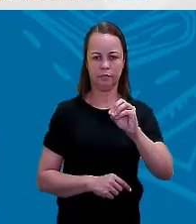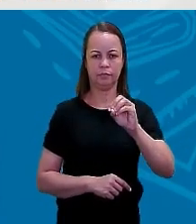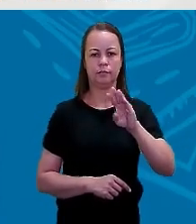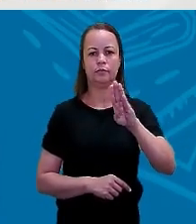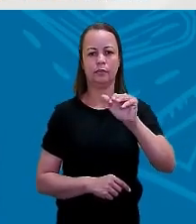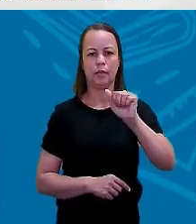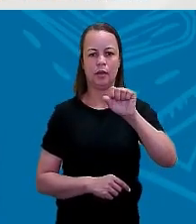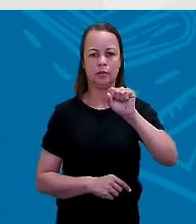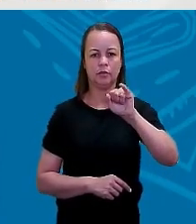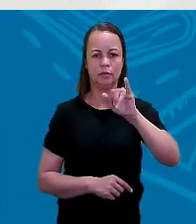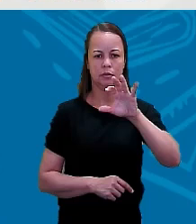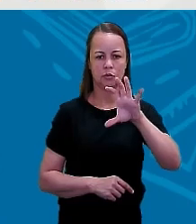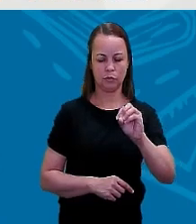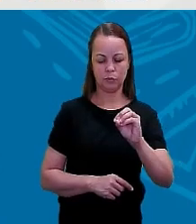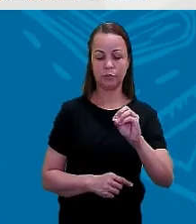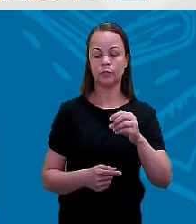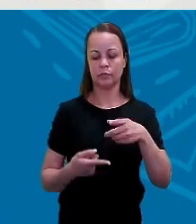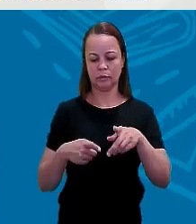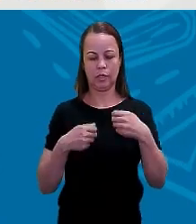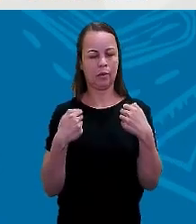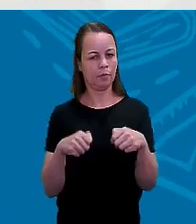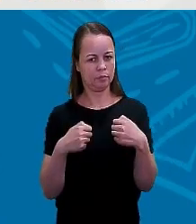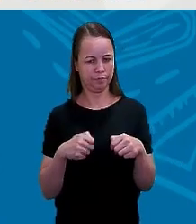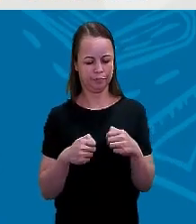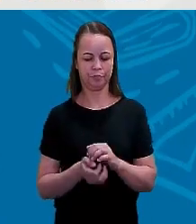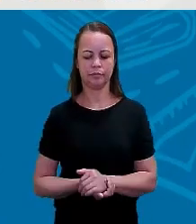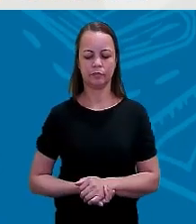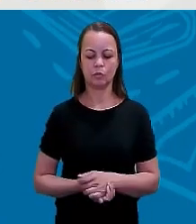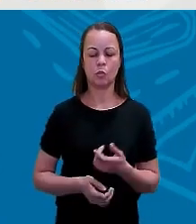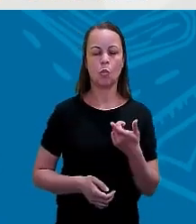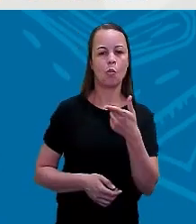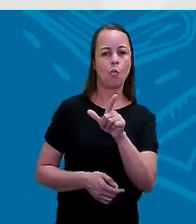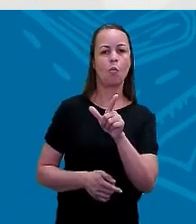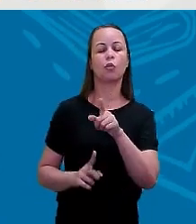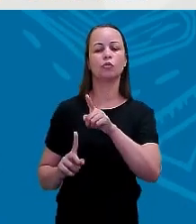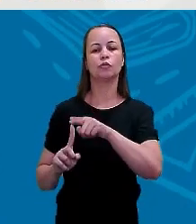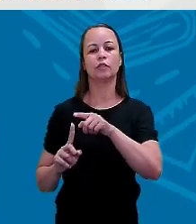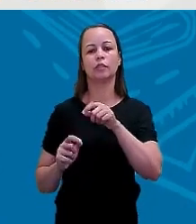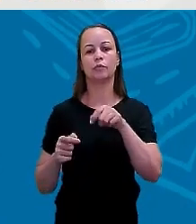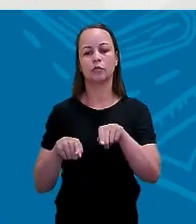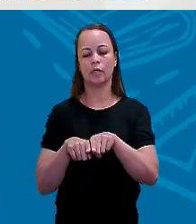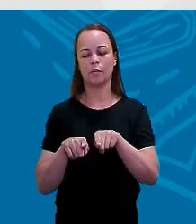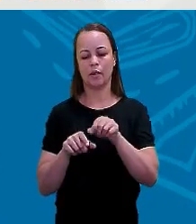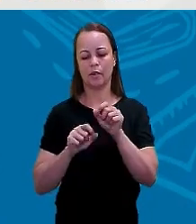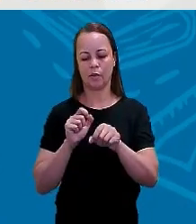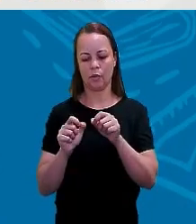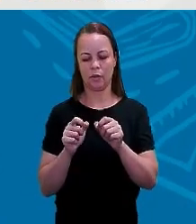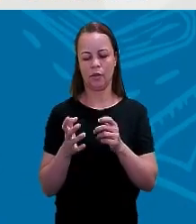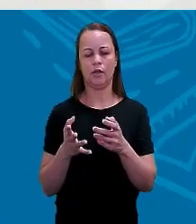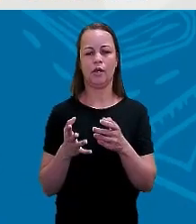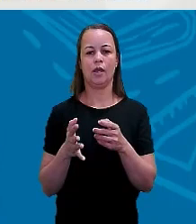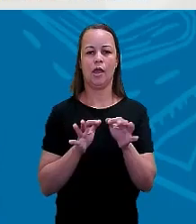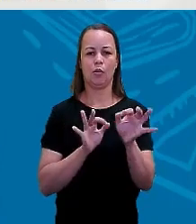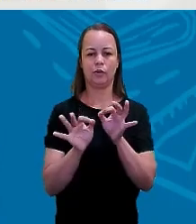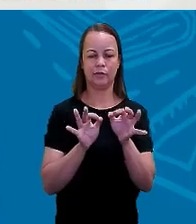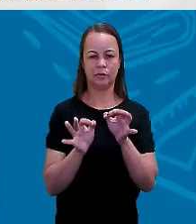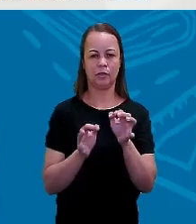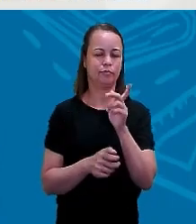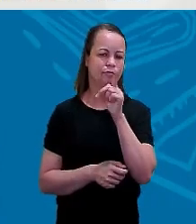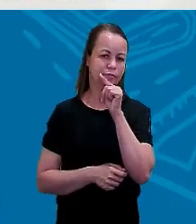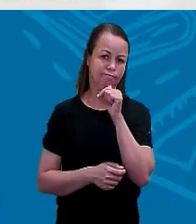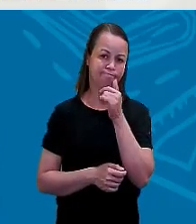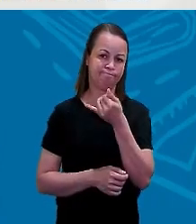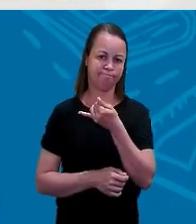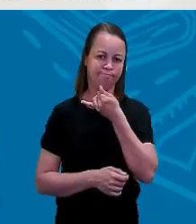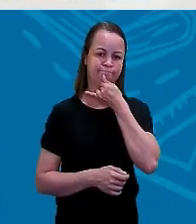né? Um outro tipo, um outro exemplo de saneamento básico está associado com o tratamento da água, né? Infelizmente,